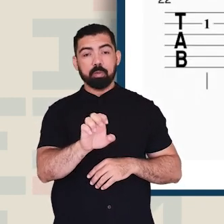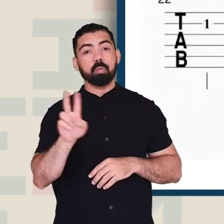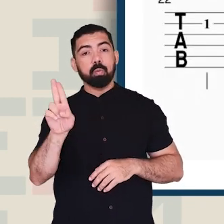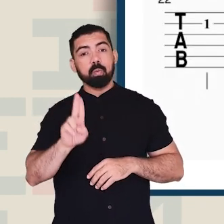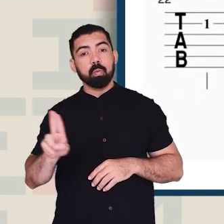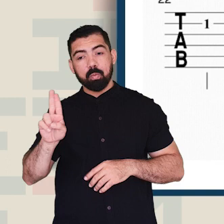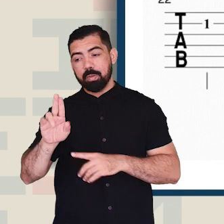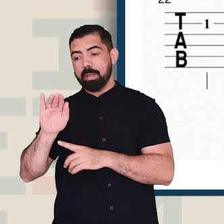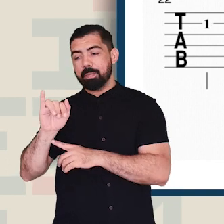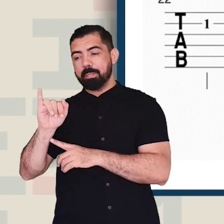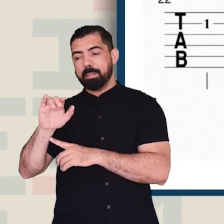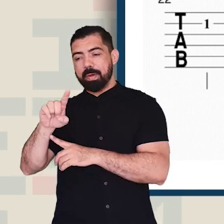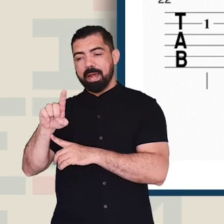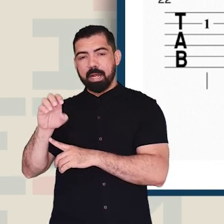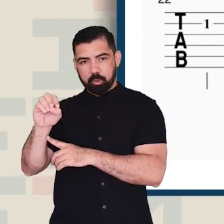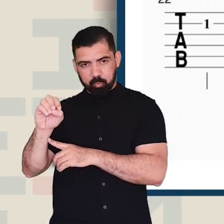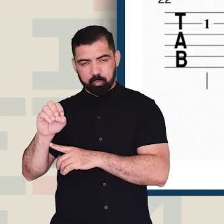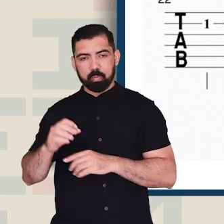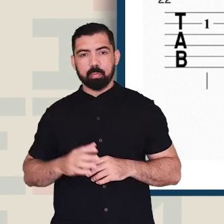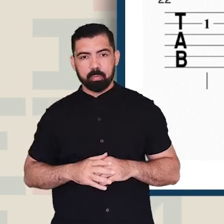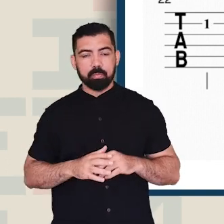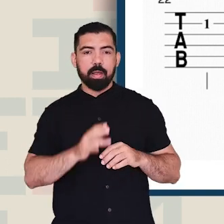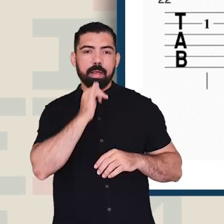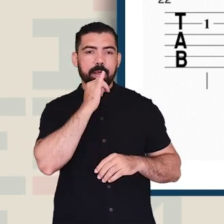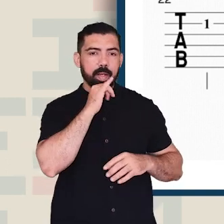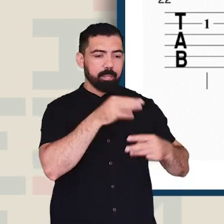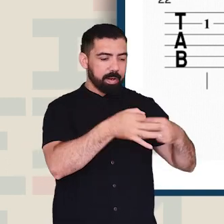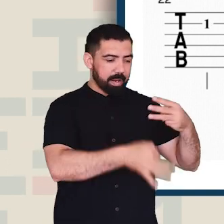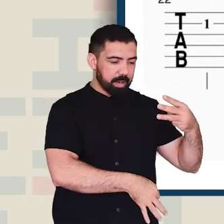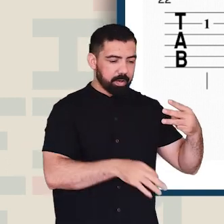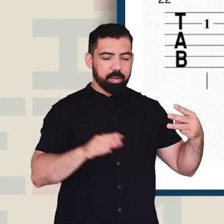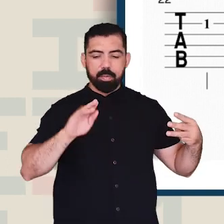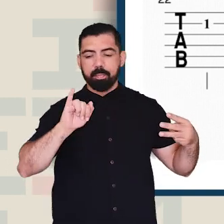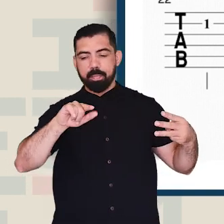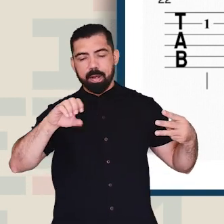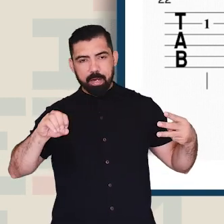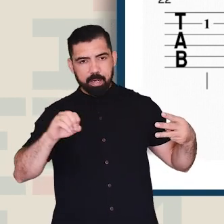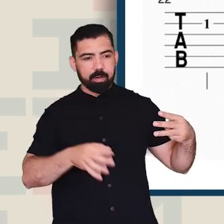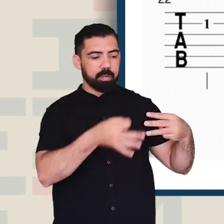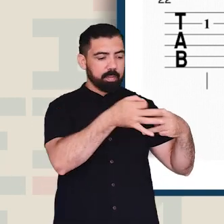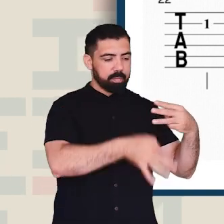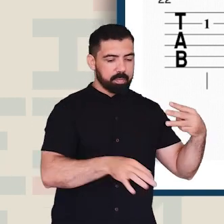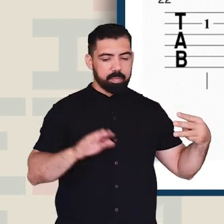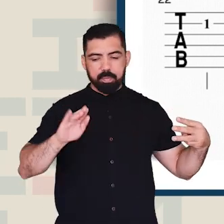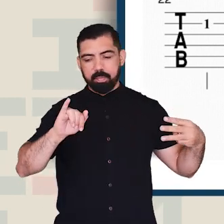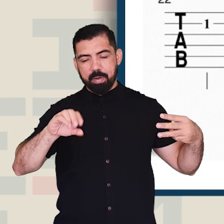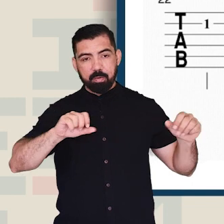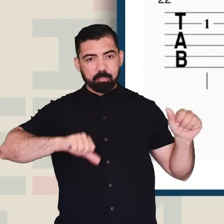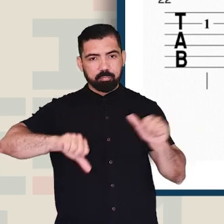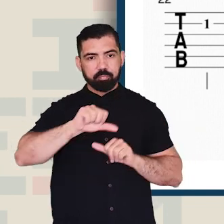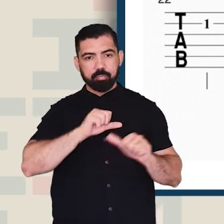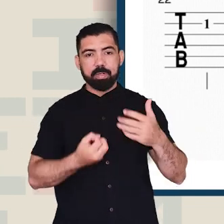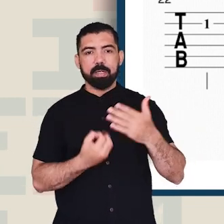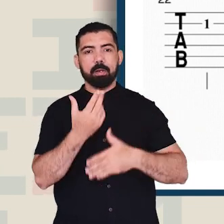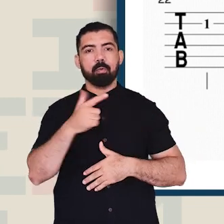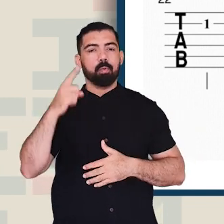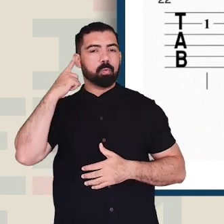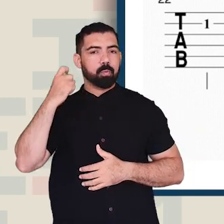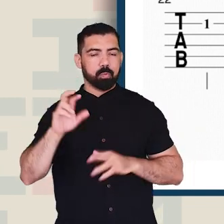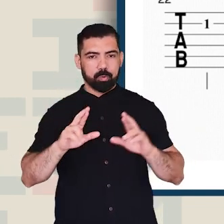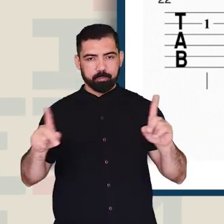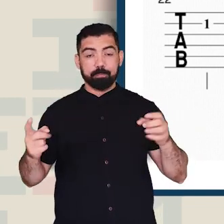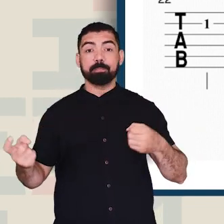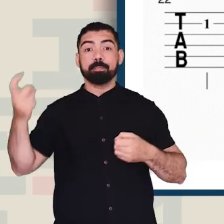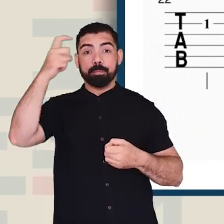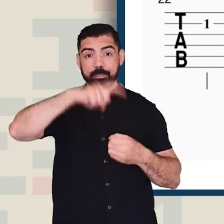baixos, né? Então a gente vai ver uma tríade do acorde tal em cima do baixo tal, ele cria uma sonoridade já diferente, né? Tá? Então,